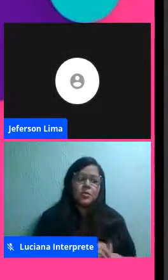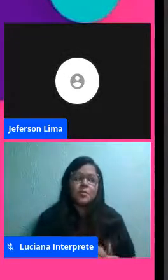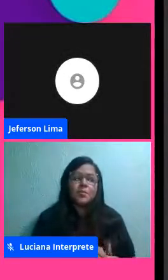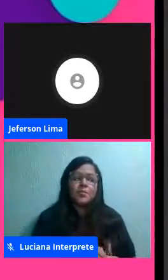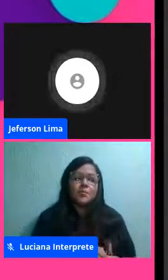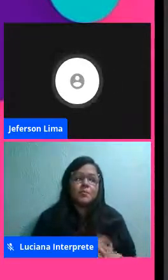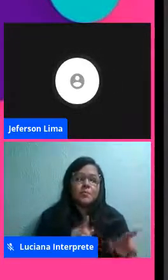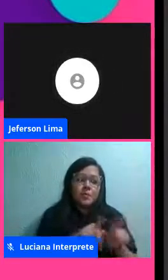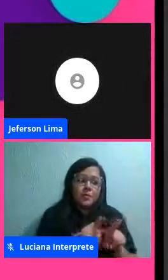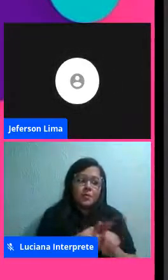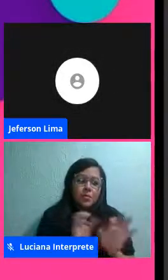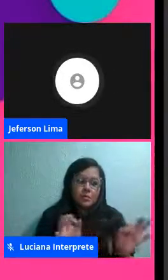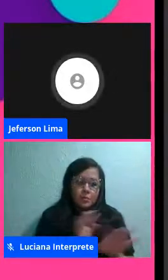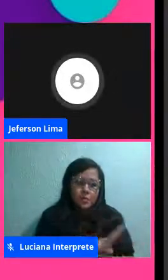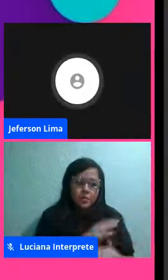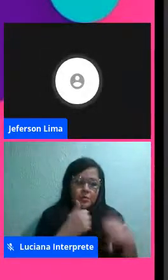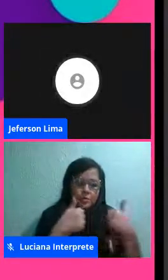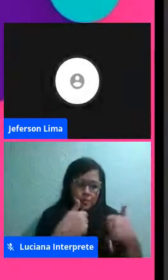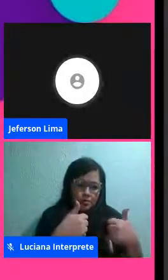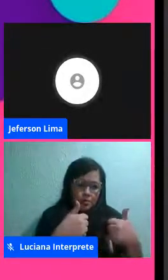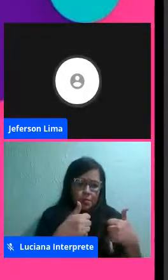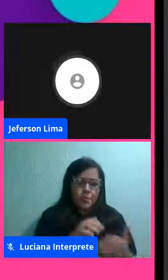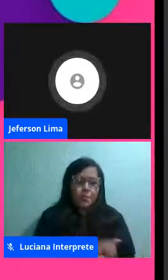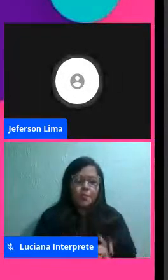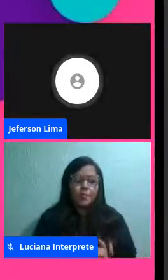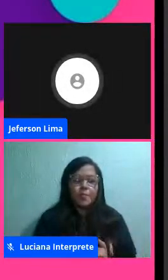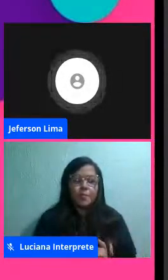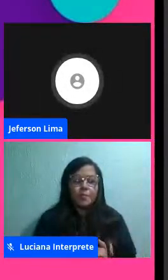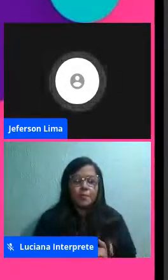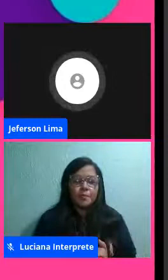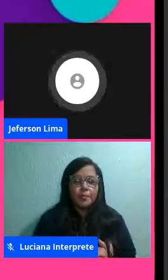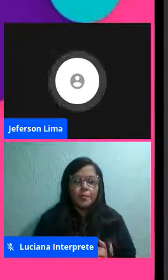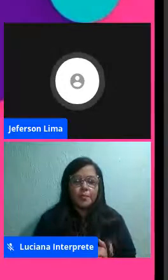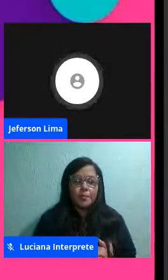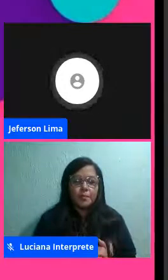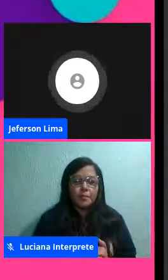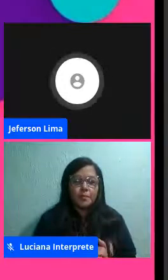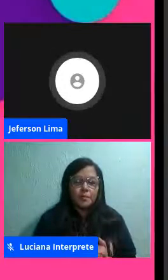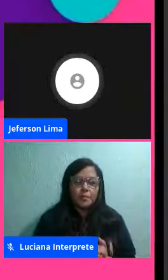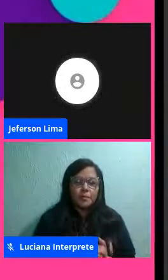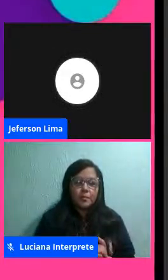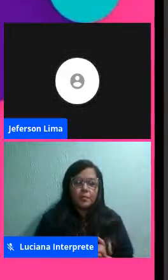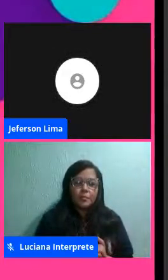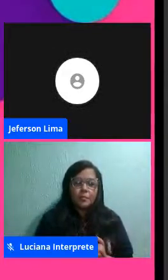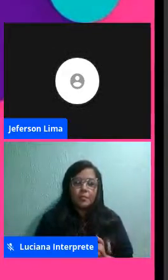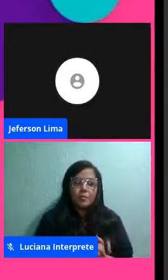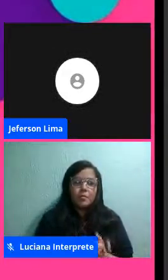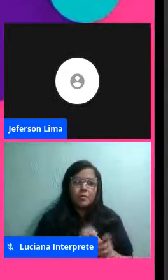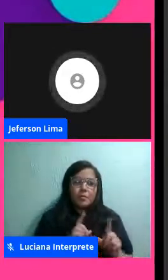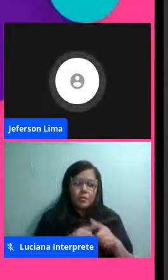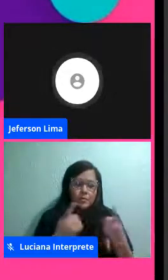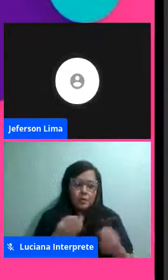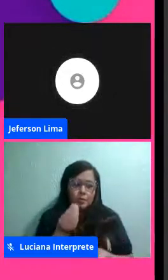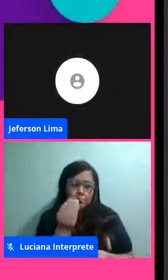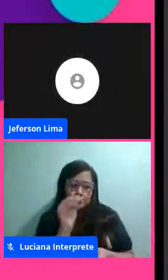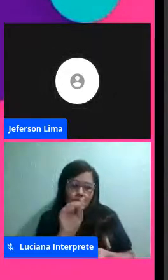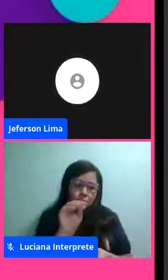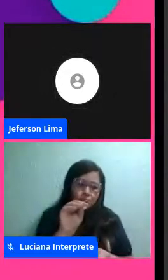resultado, certo? Nem precisa porque eu vou ter dois caras aqui, eu vou botar um sucesso true.